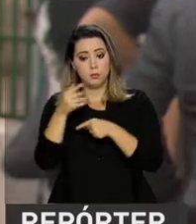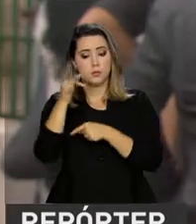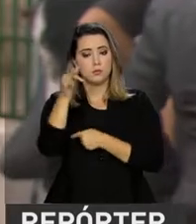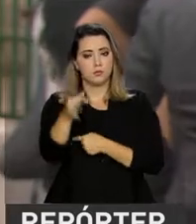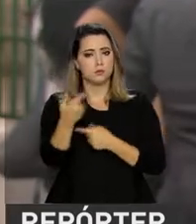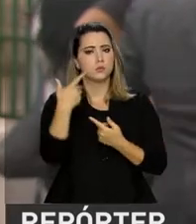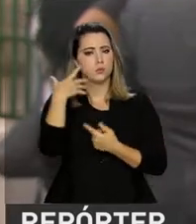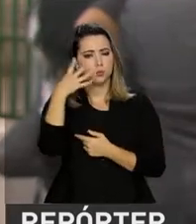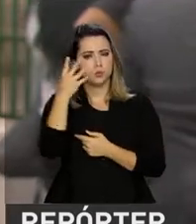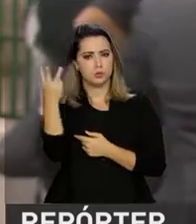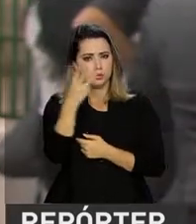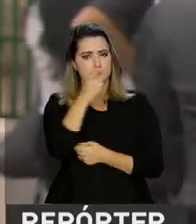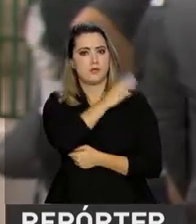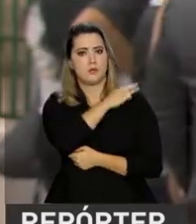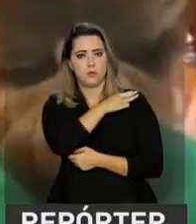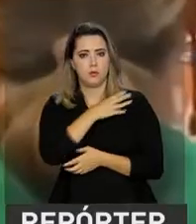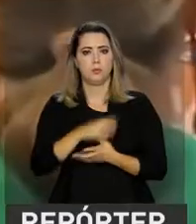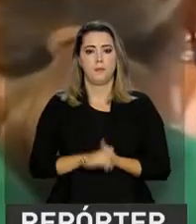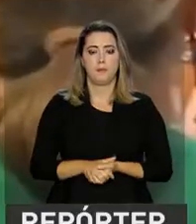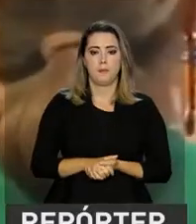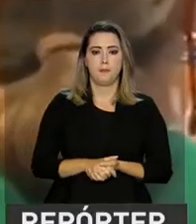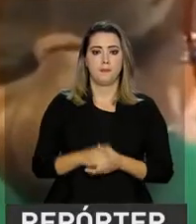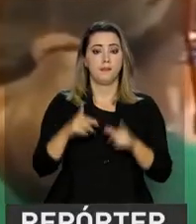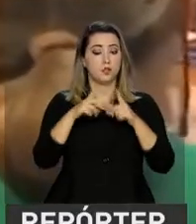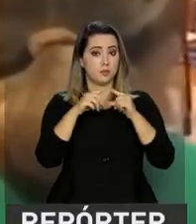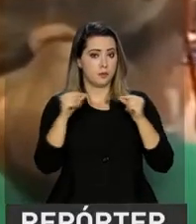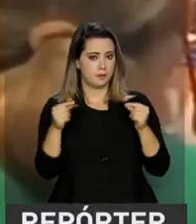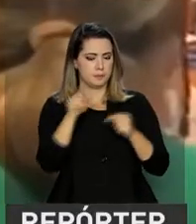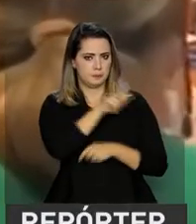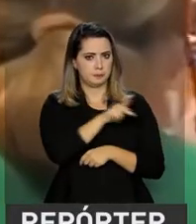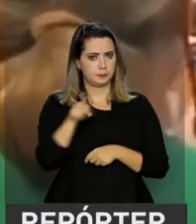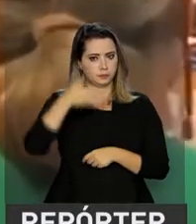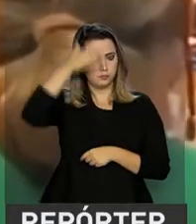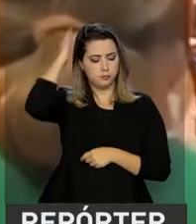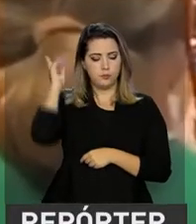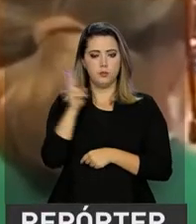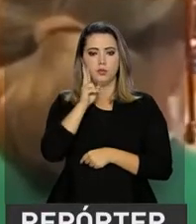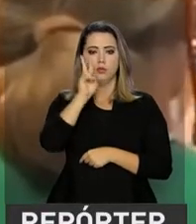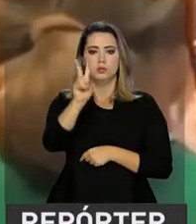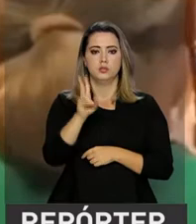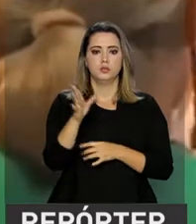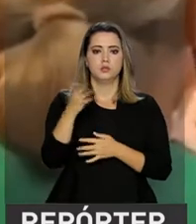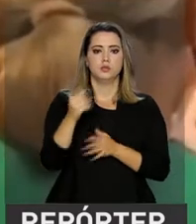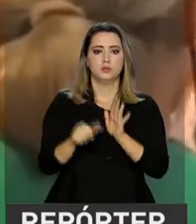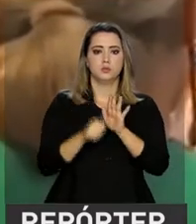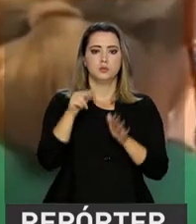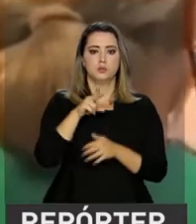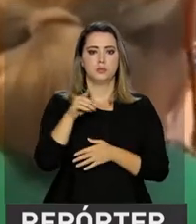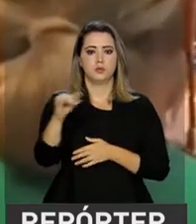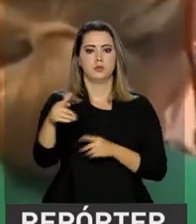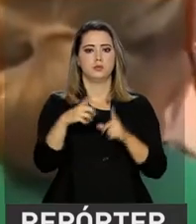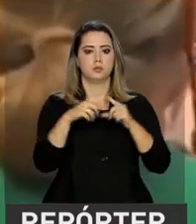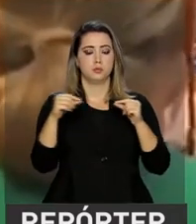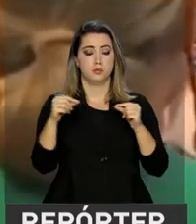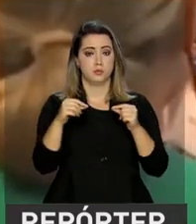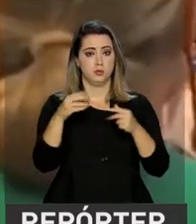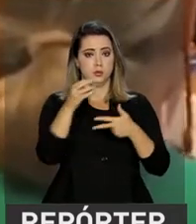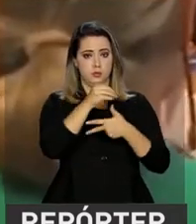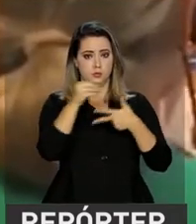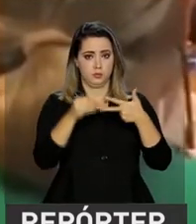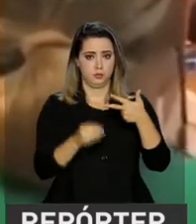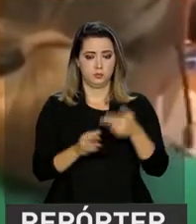realmente sério no terceiro ano do ensino médio. De Brasília, o presidente Michel Temer acompanhou o primeiro dia do Enem. É um dos